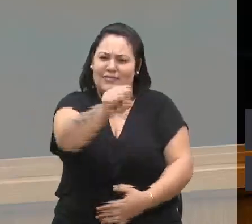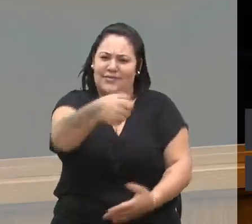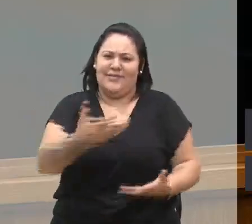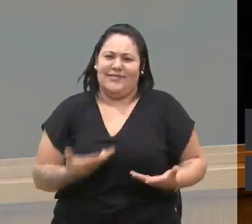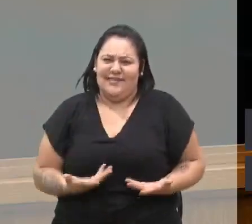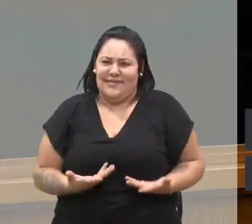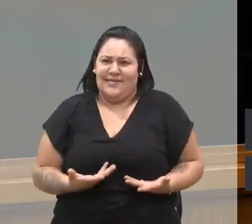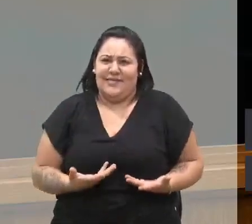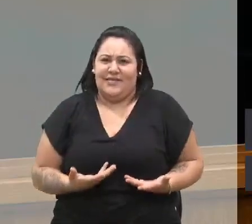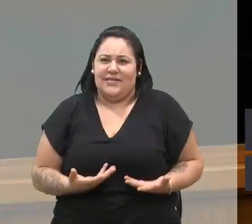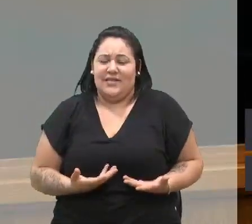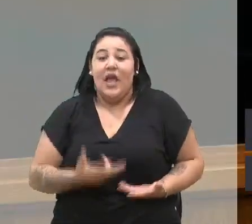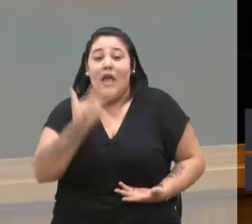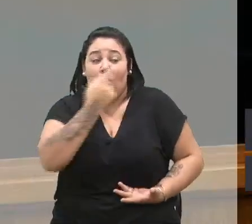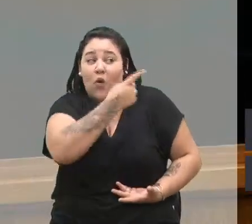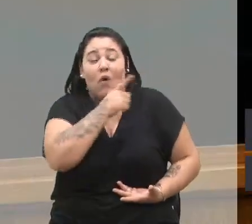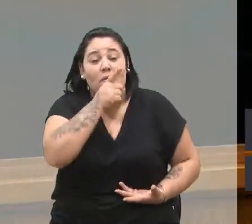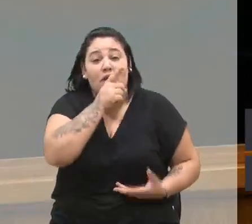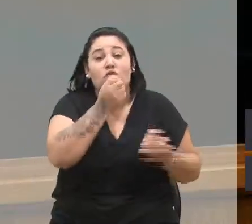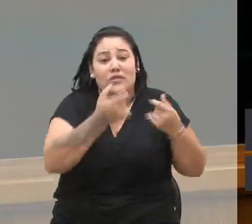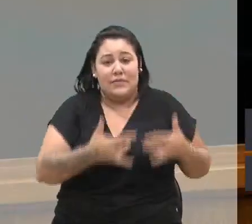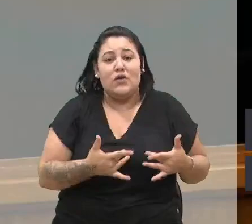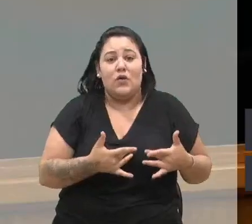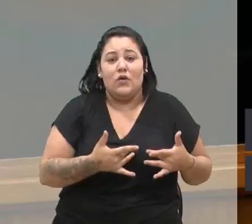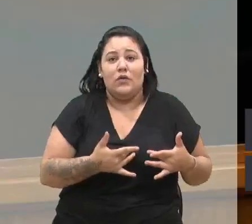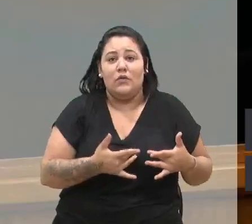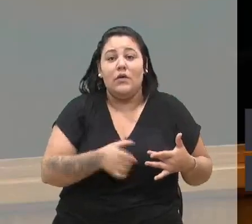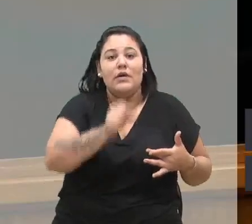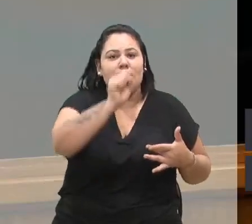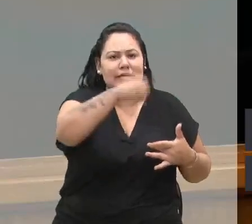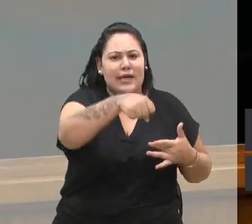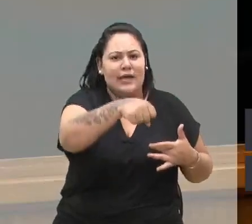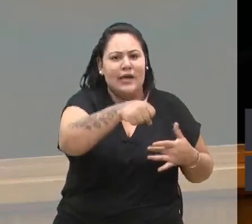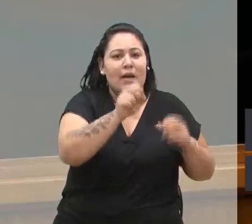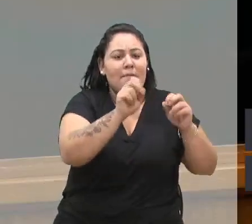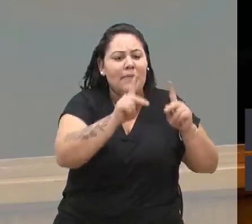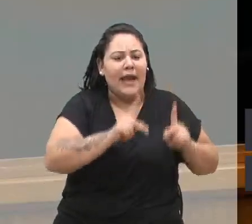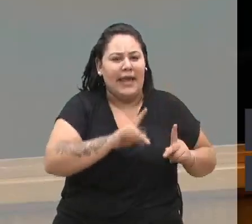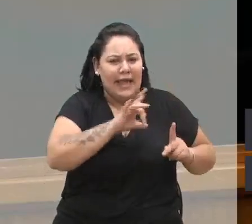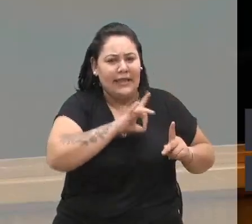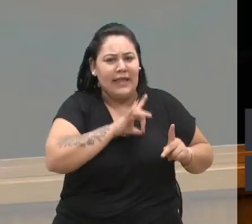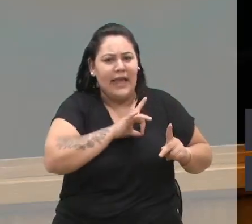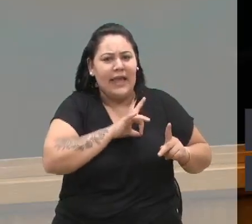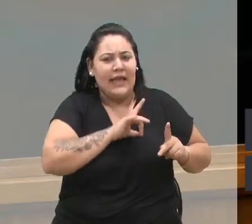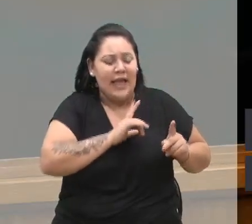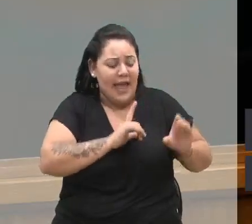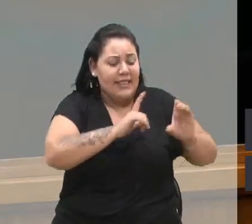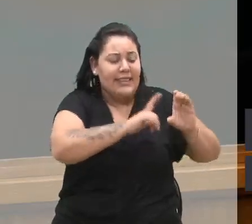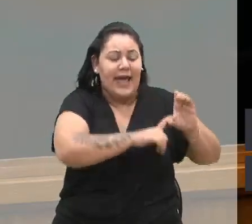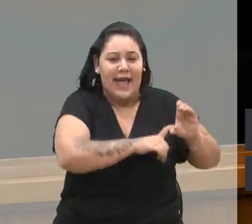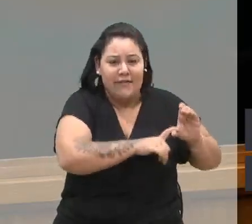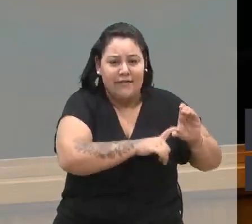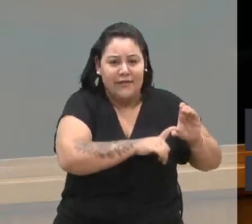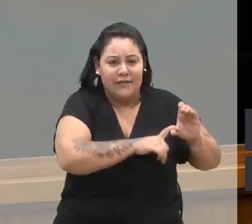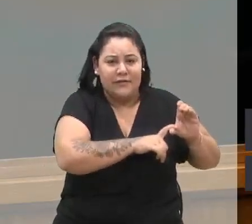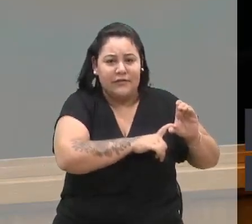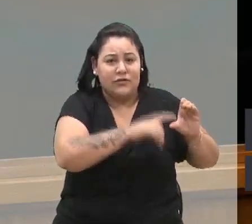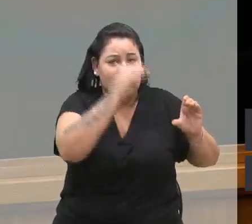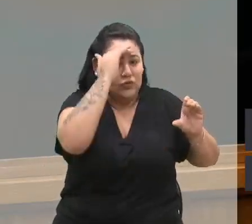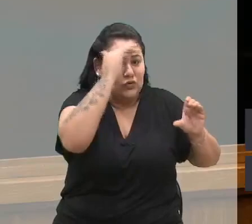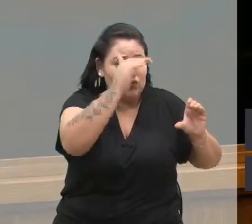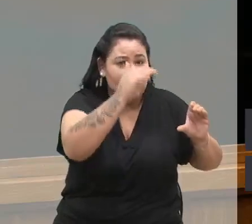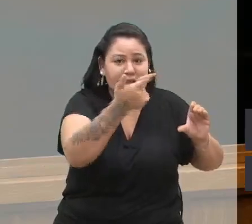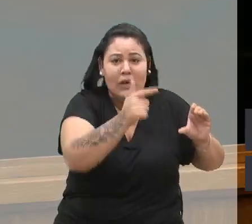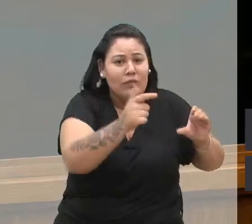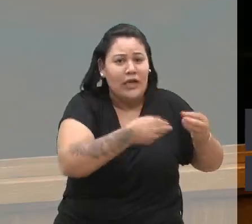como o vereador Meneguzzi falou muito bem, é um direito para aquele devedor, aquele oriundo de débito,